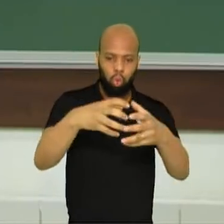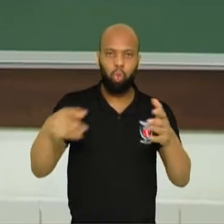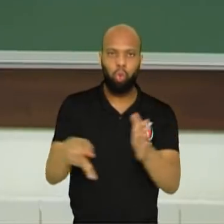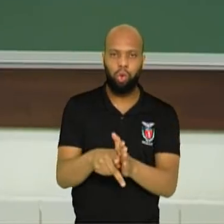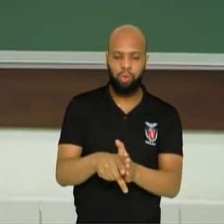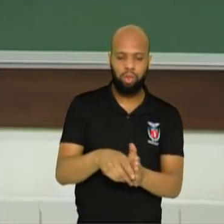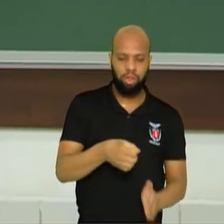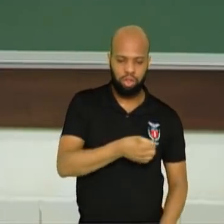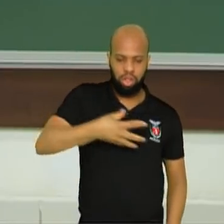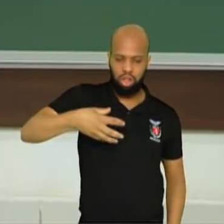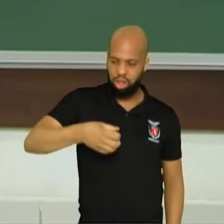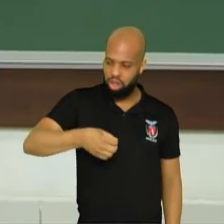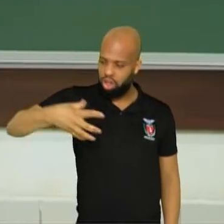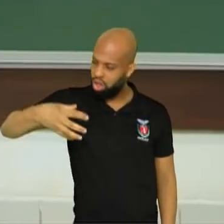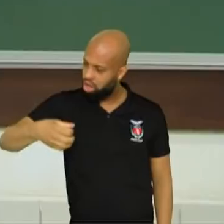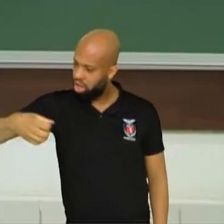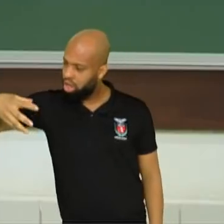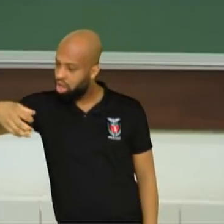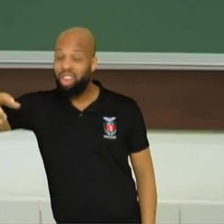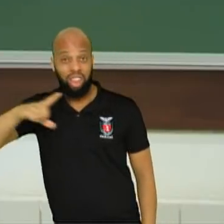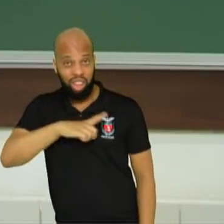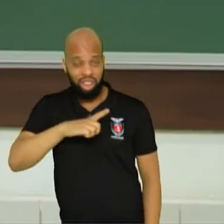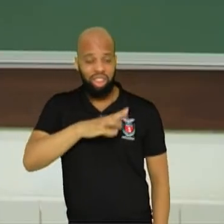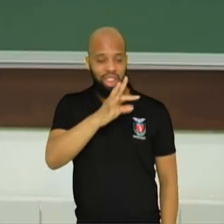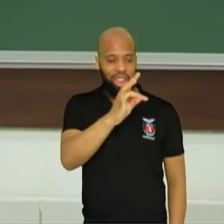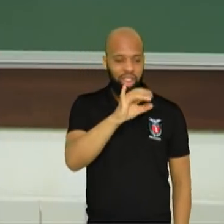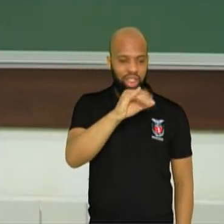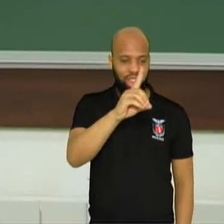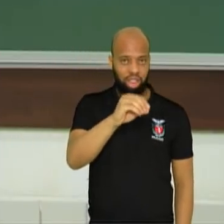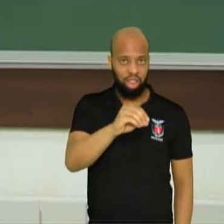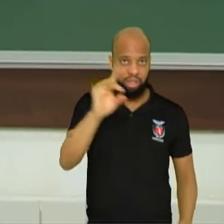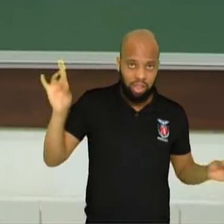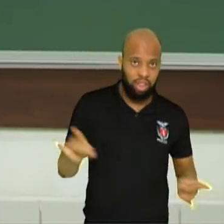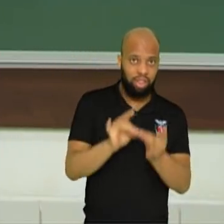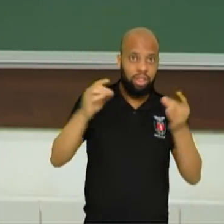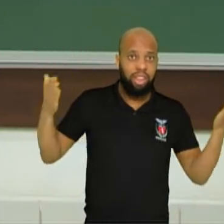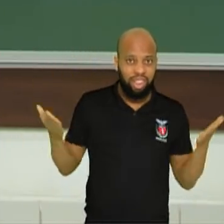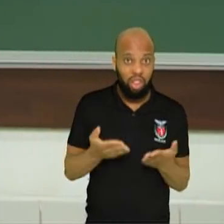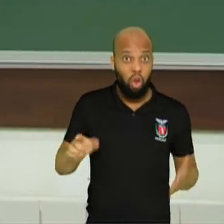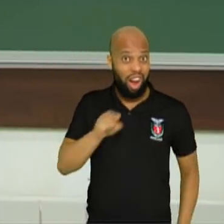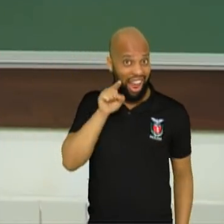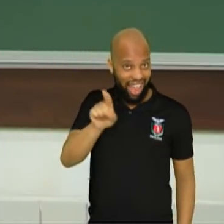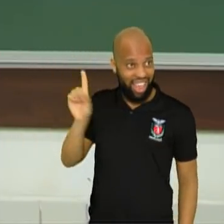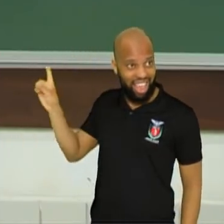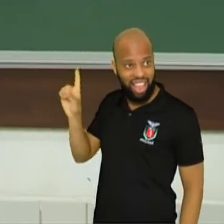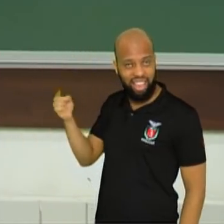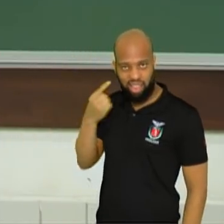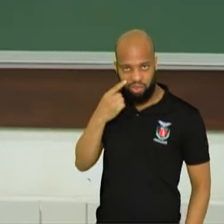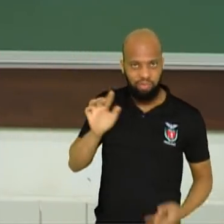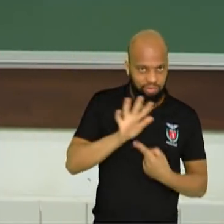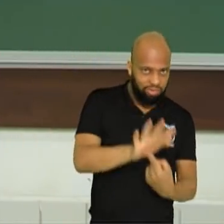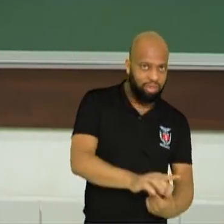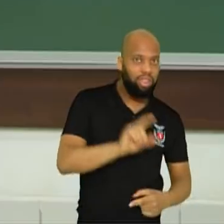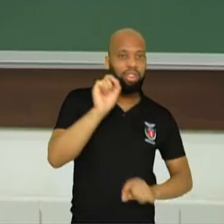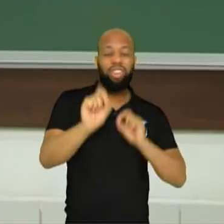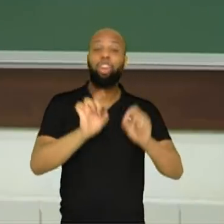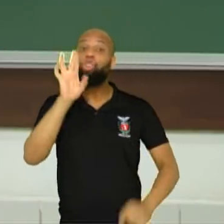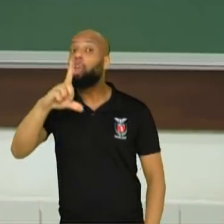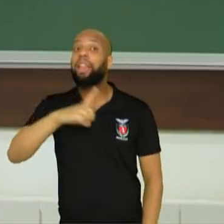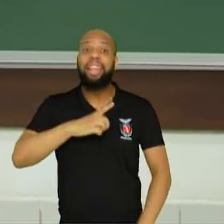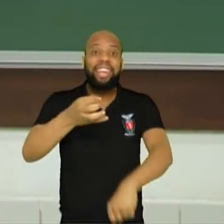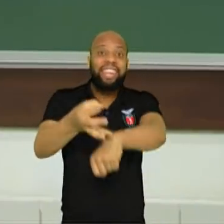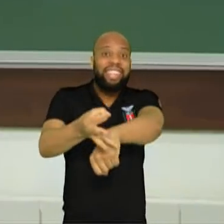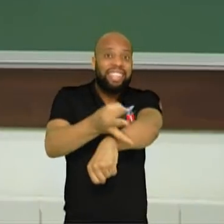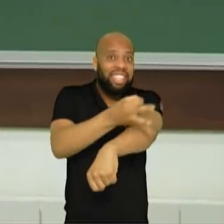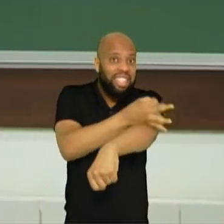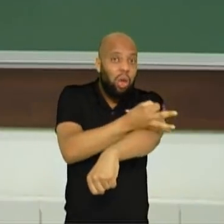que vão desenvolver tecidos específicos. No caso da esponja, ela só tem células.